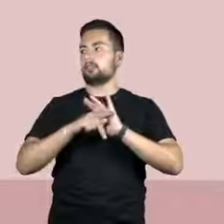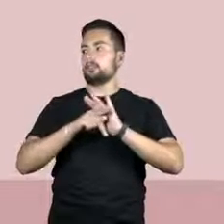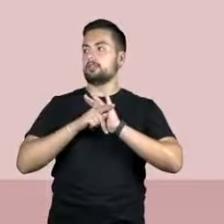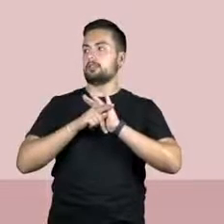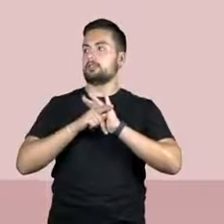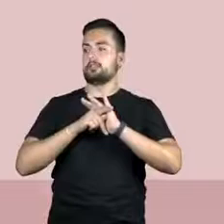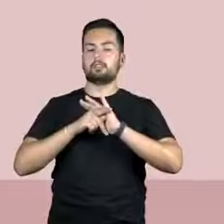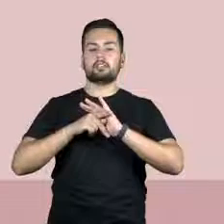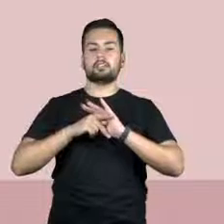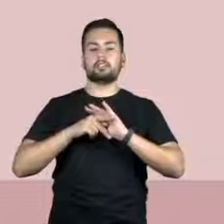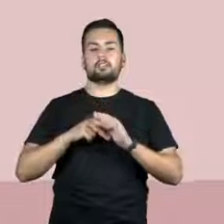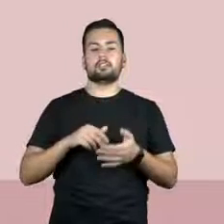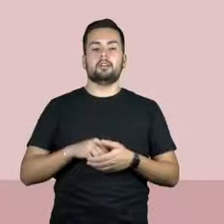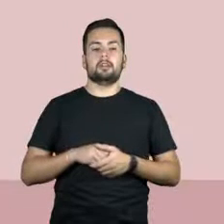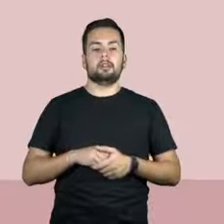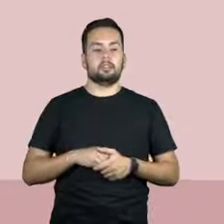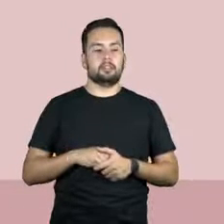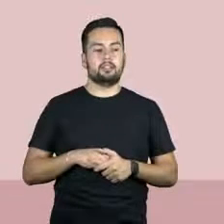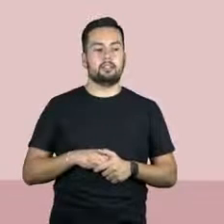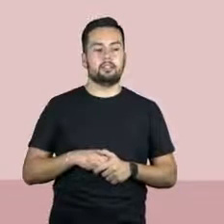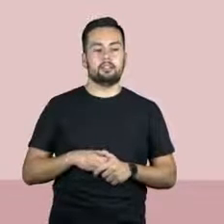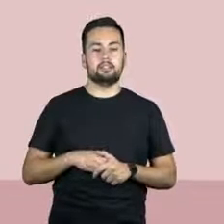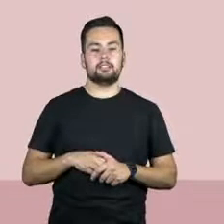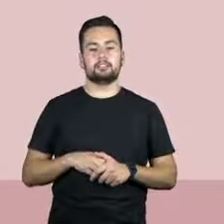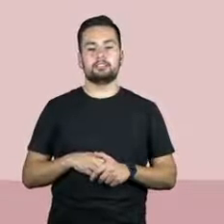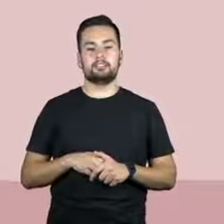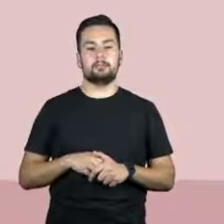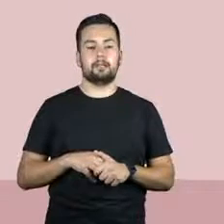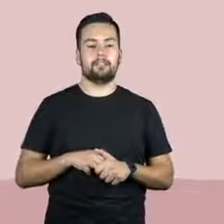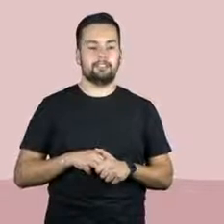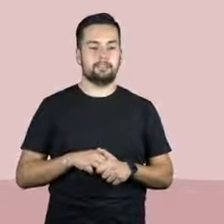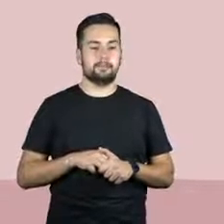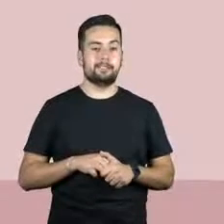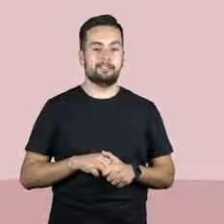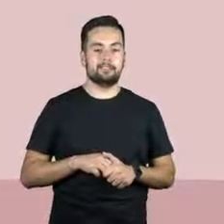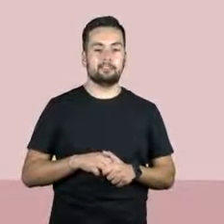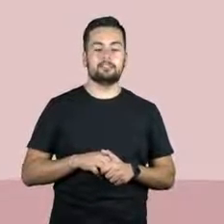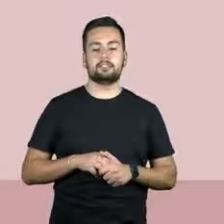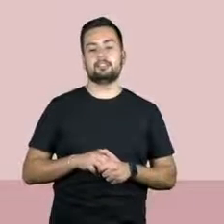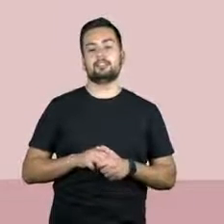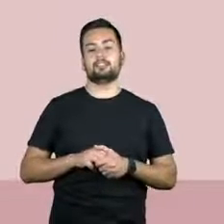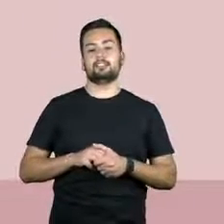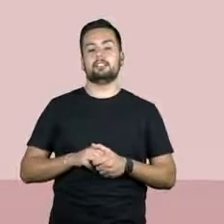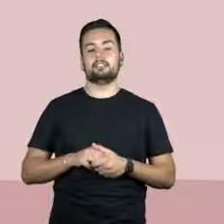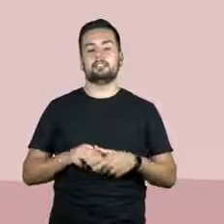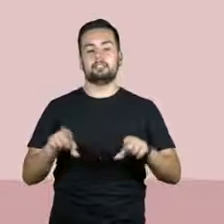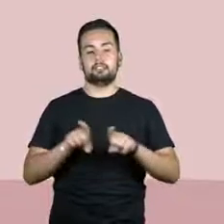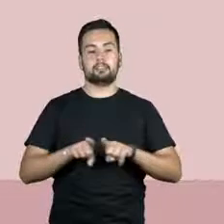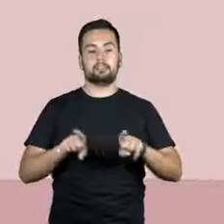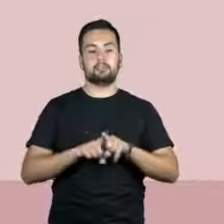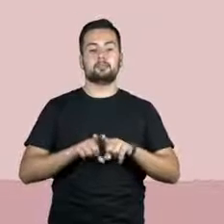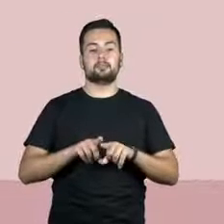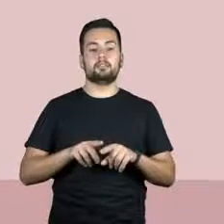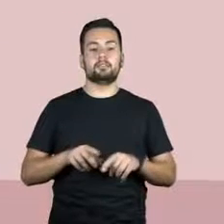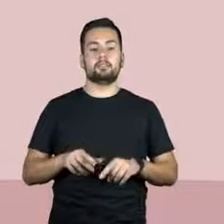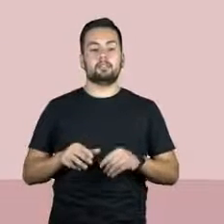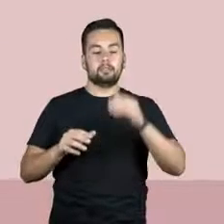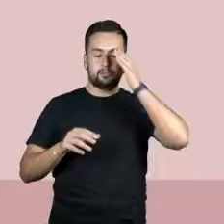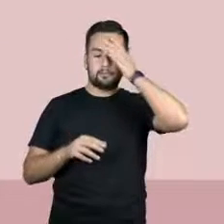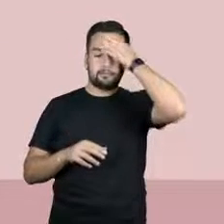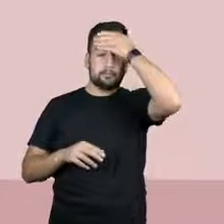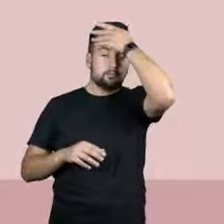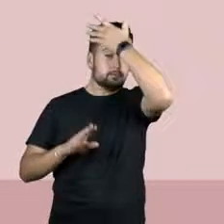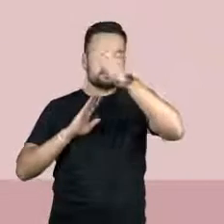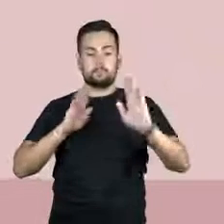tendem a estabilizar o maciço. Bom, também em programas CAD, né, a gente pode buscar,